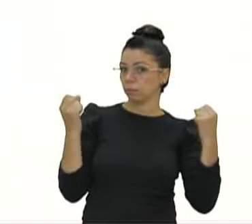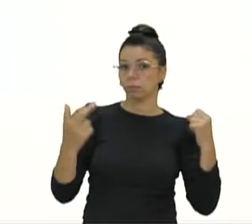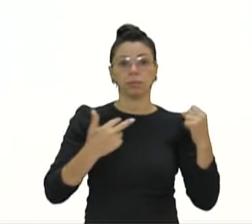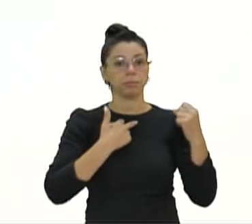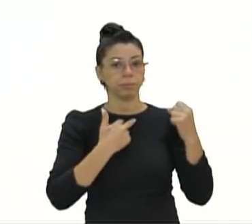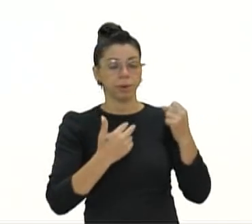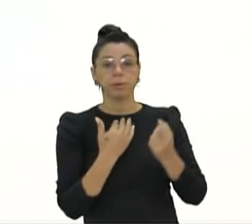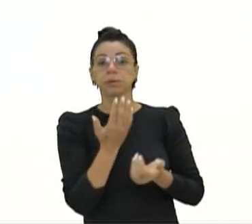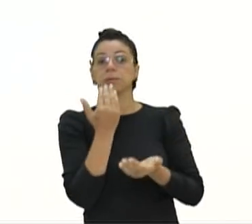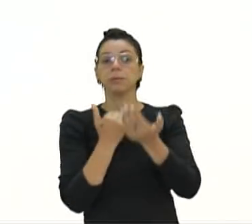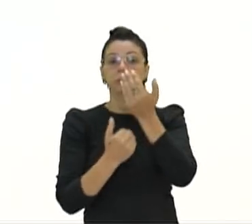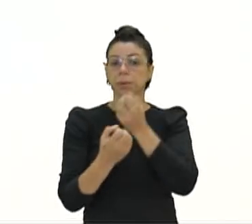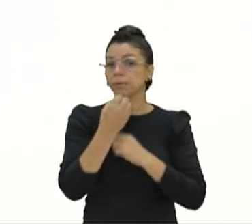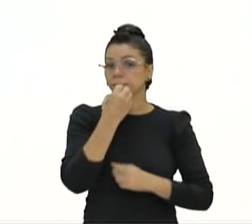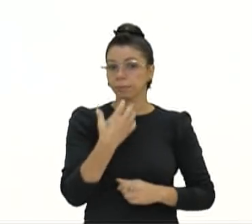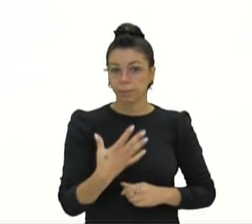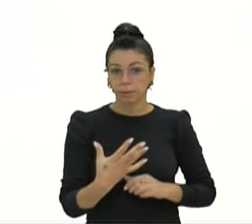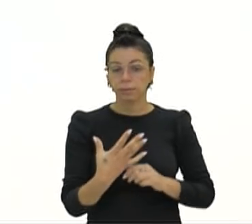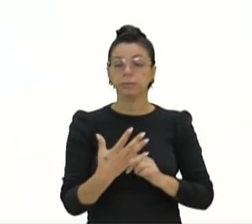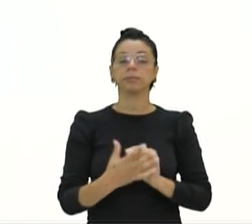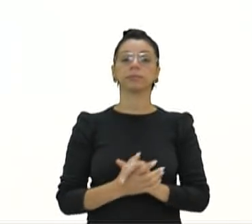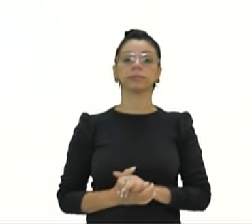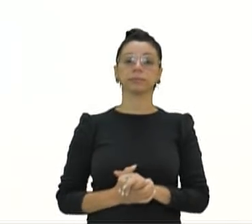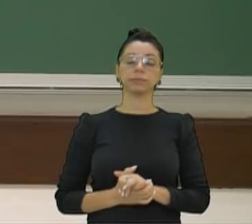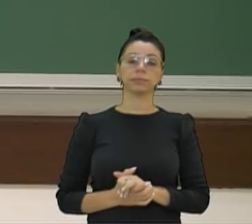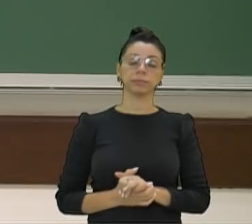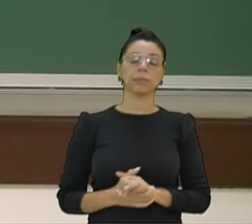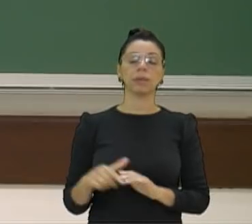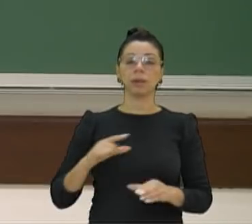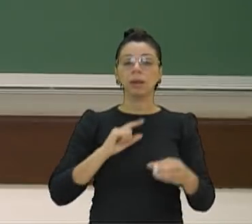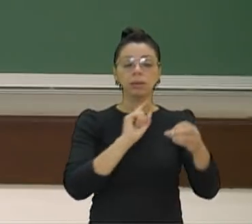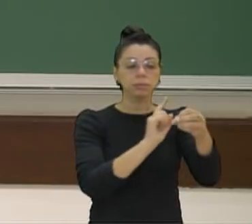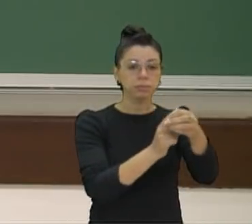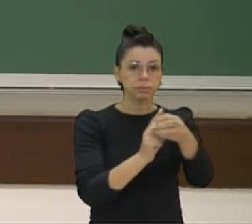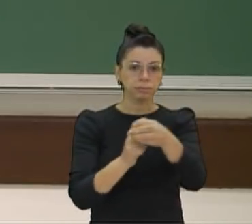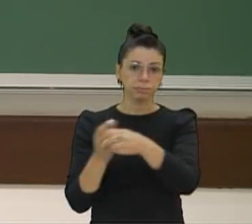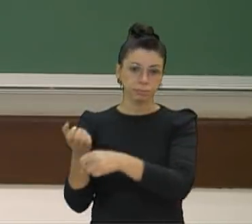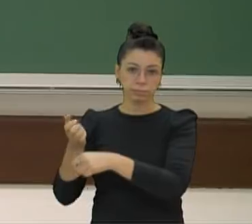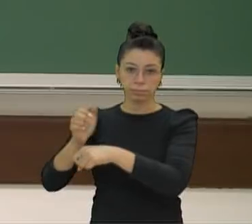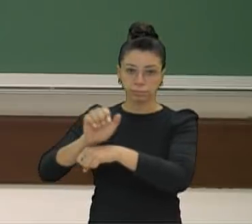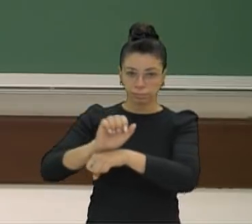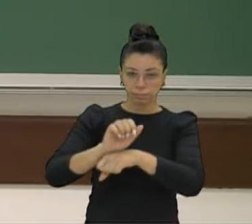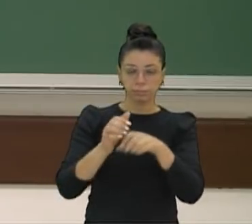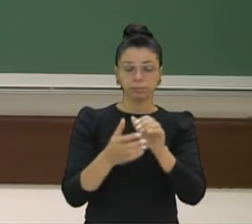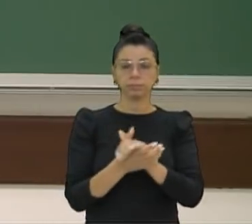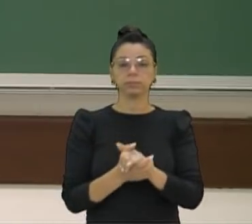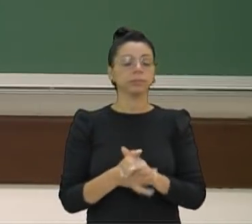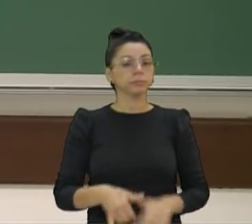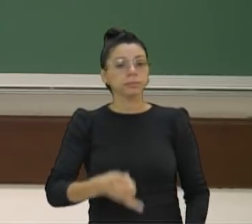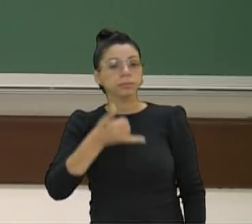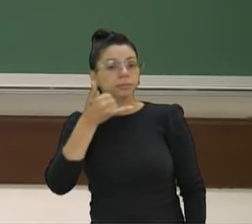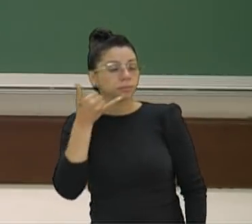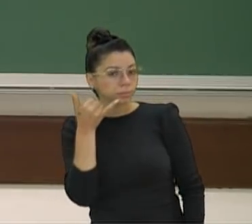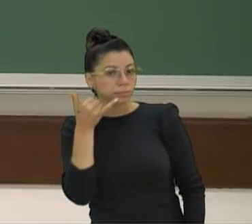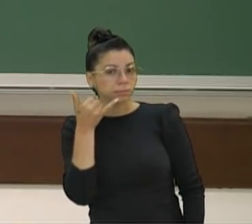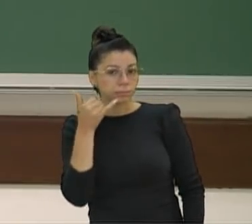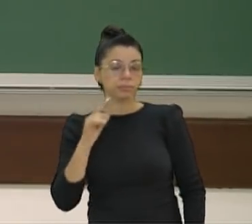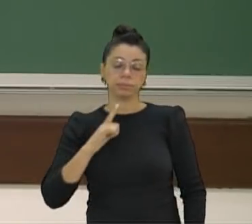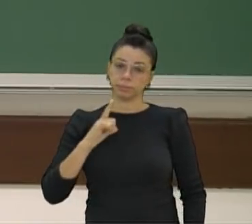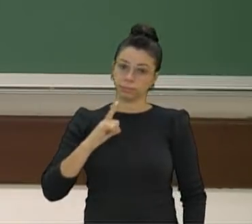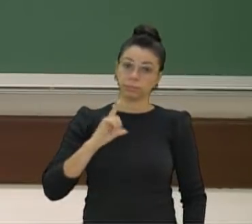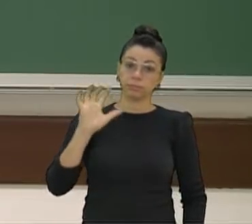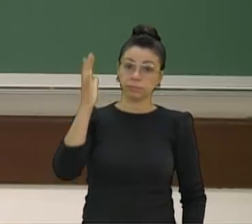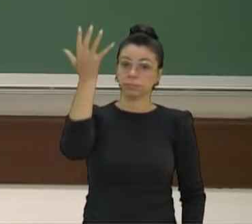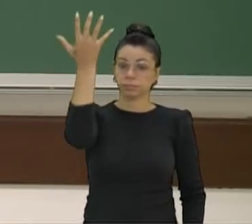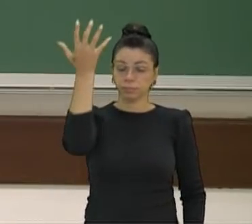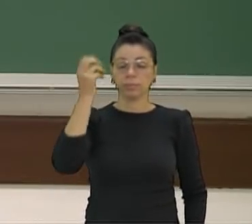boa alimentação, tá? Em muitas cidades do nosso estado estão acontecendo ouvidorias, então o teleatendimento em que